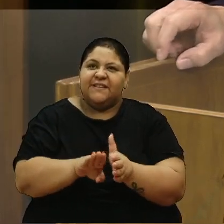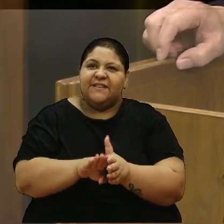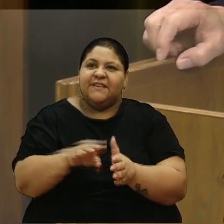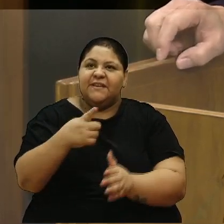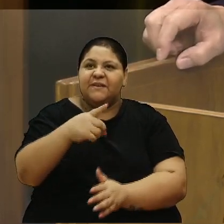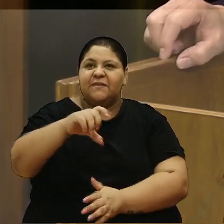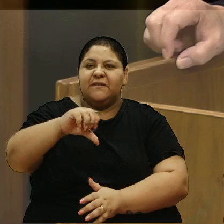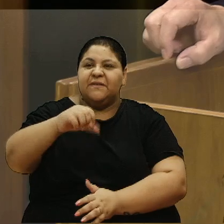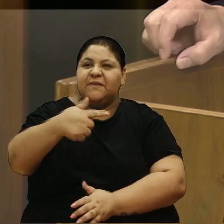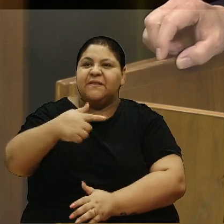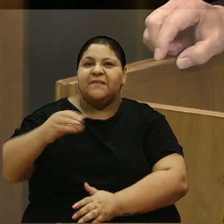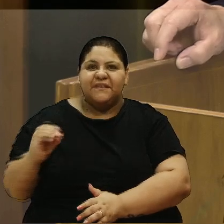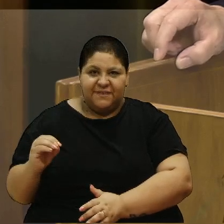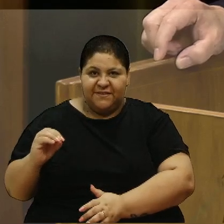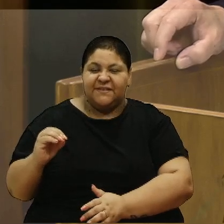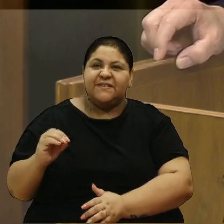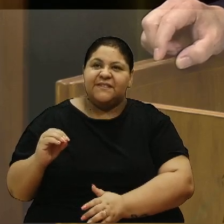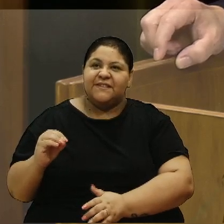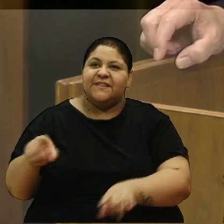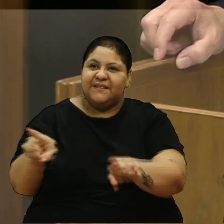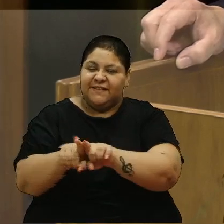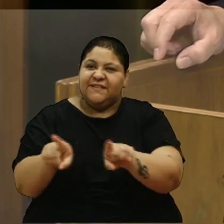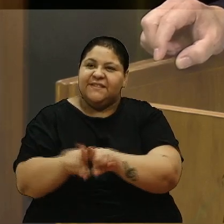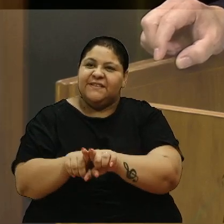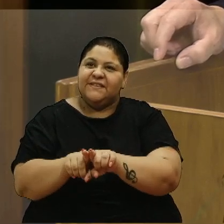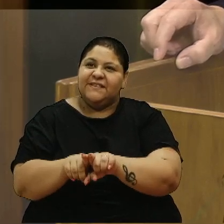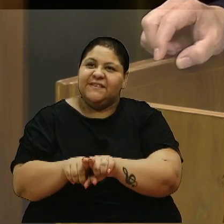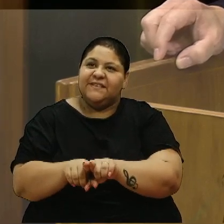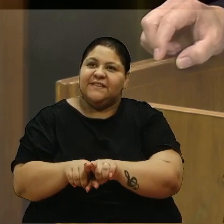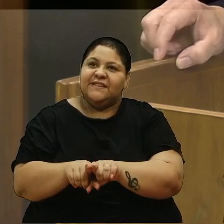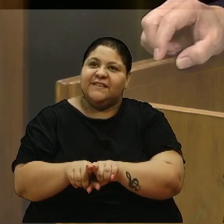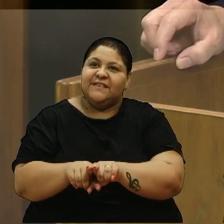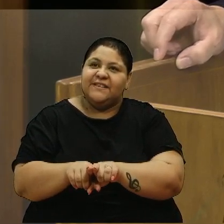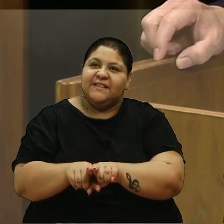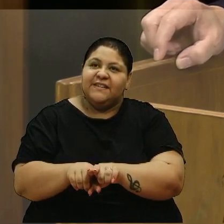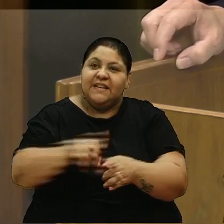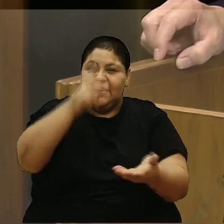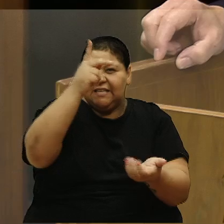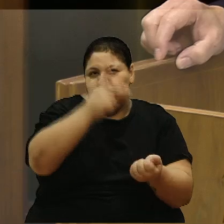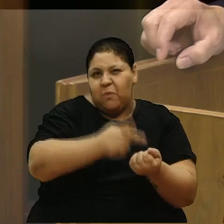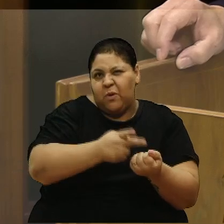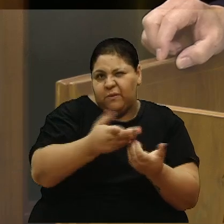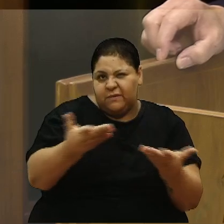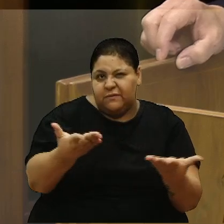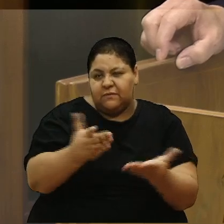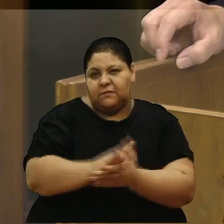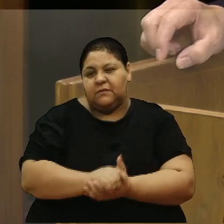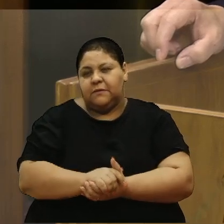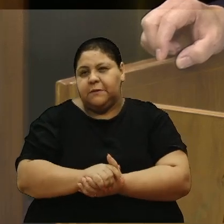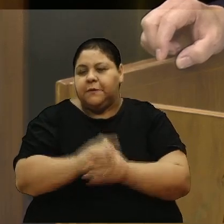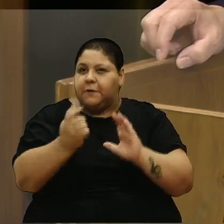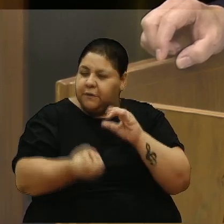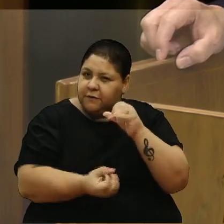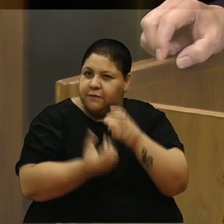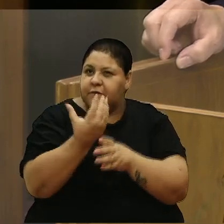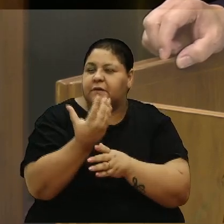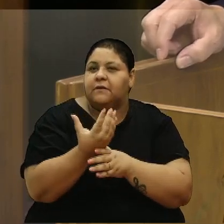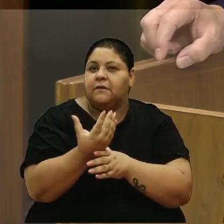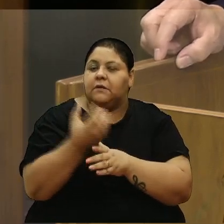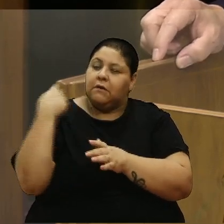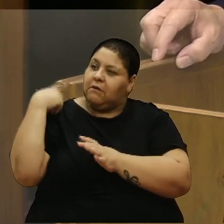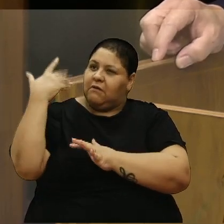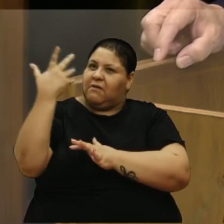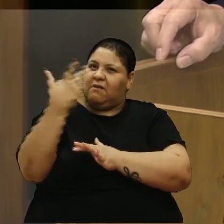1970, que a empresa logo em seguida lançou esse produto, que projetou, e de lá para cá